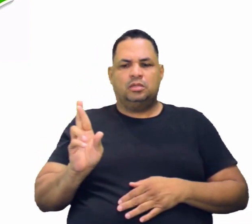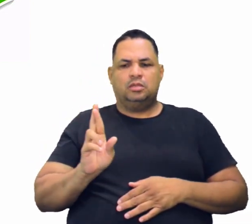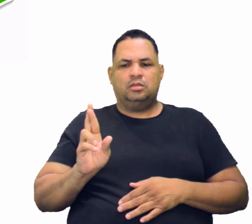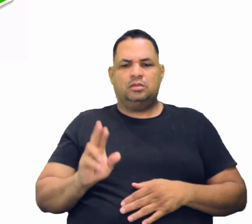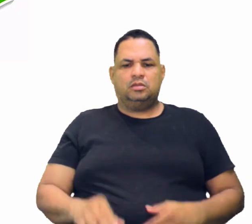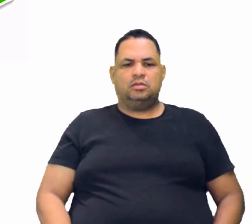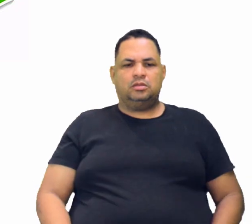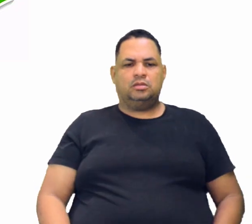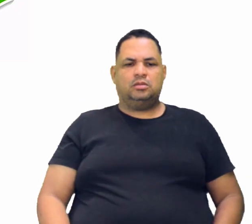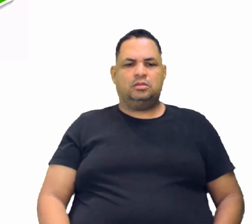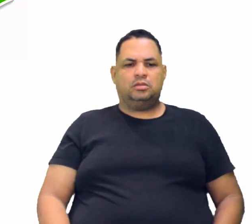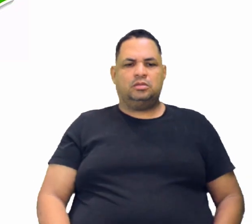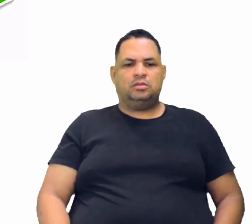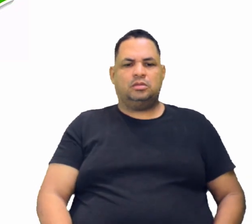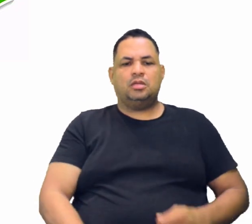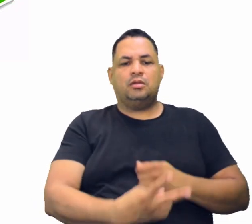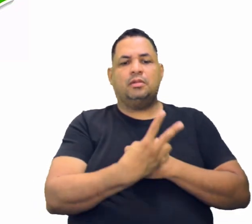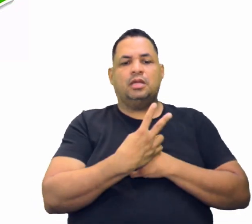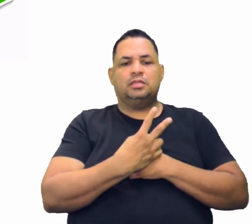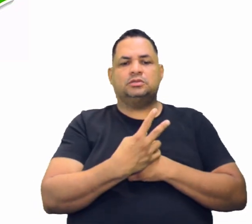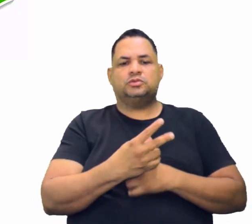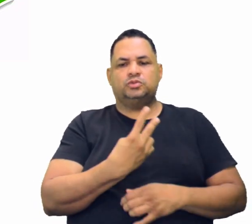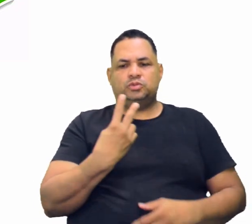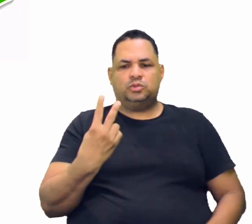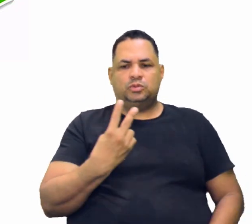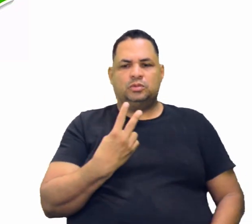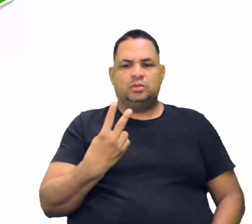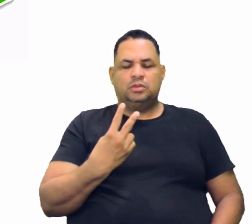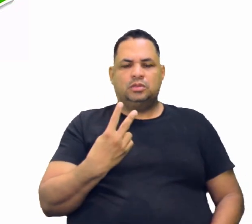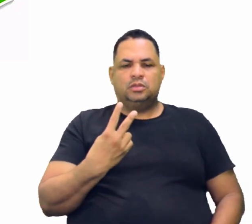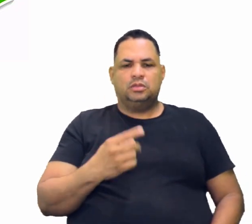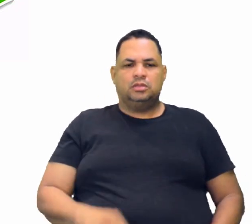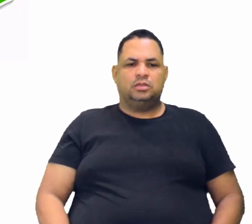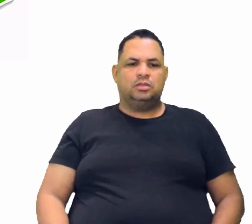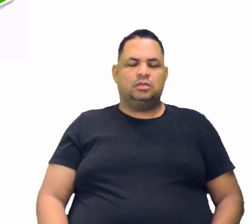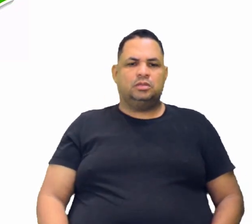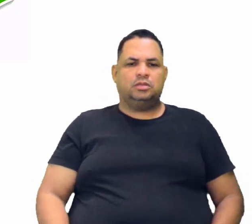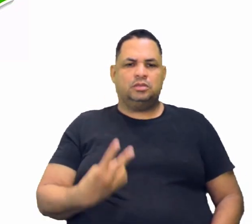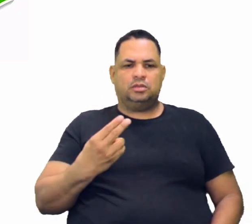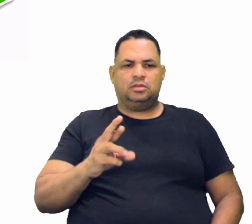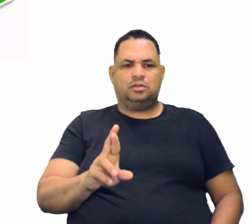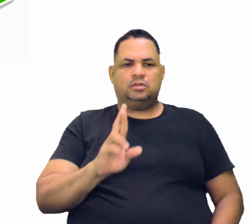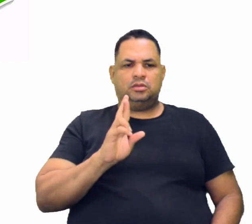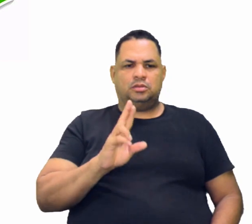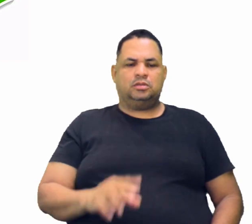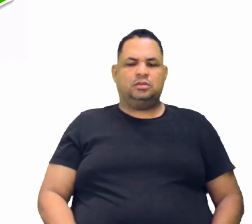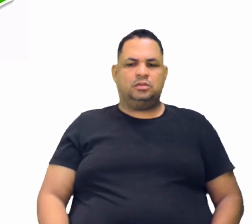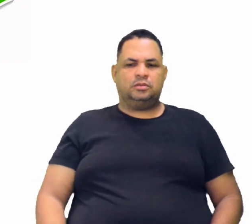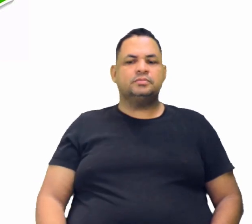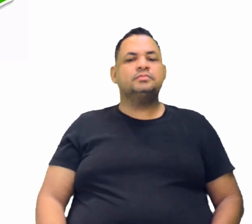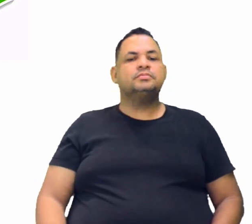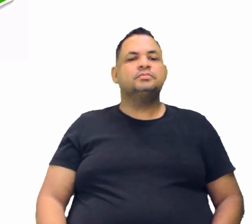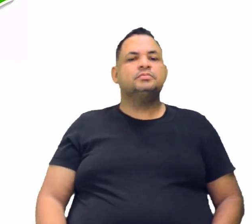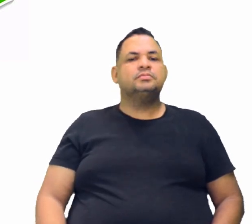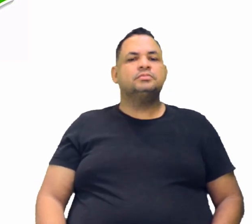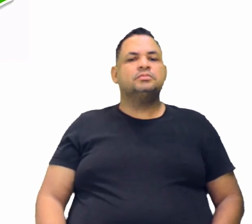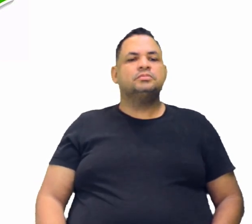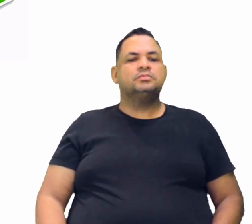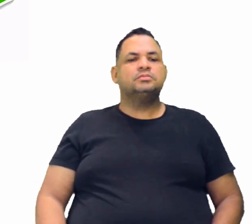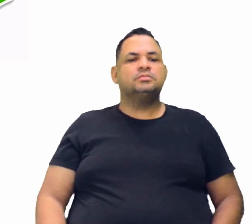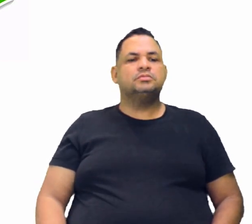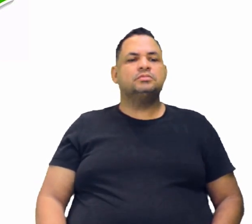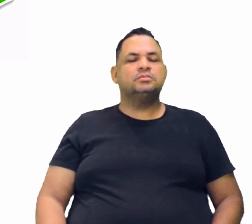R$2. Presta atenção, você tem 2, né? Ó, R$2. Isso aí, ó, mas aqui no caso